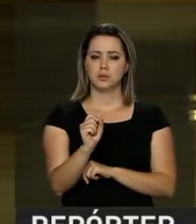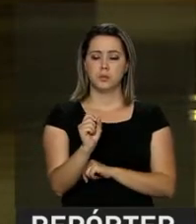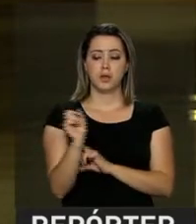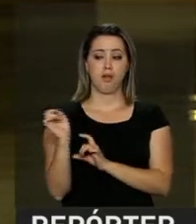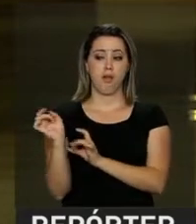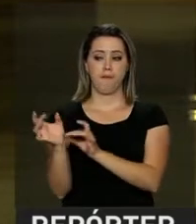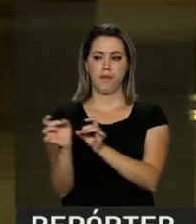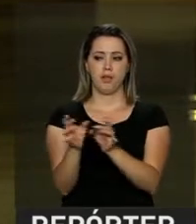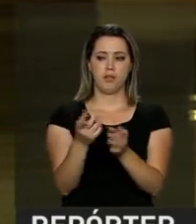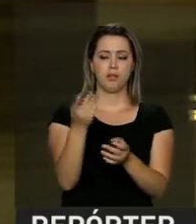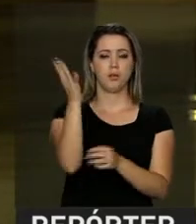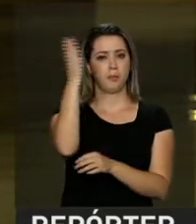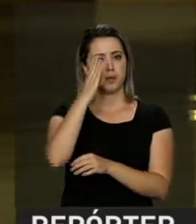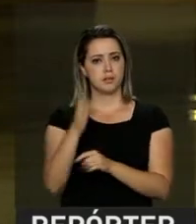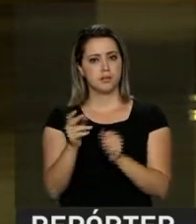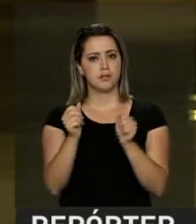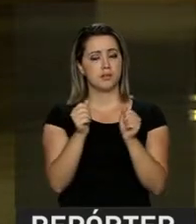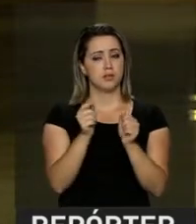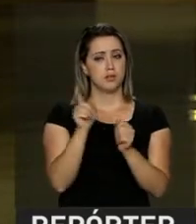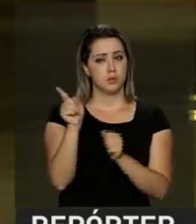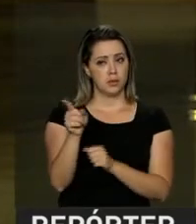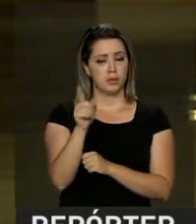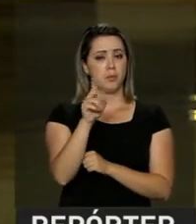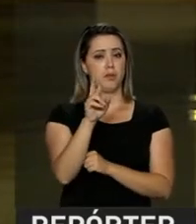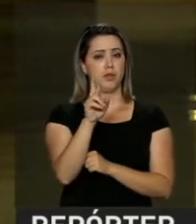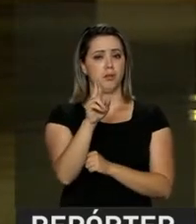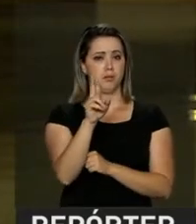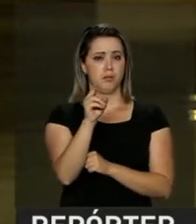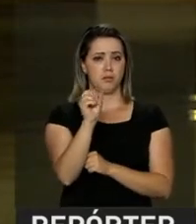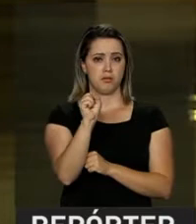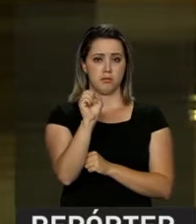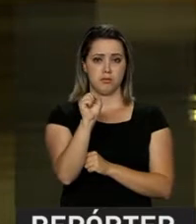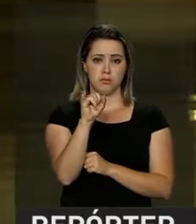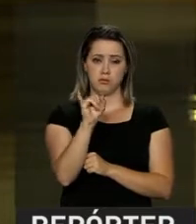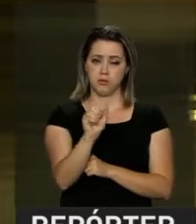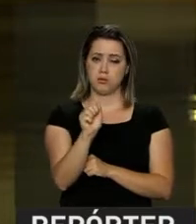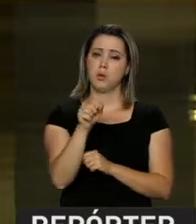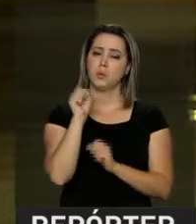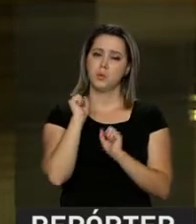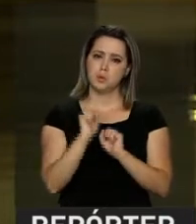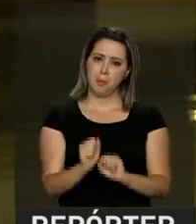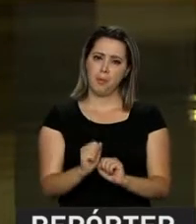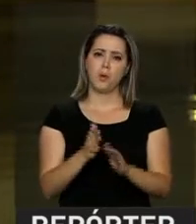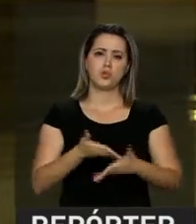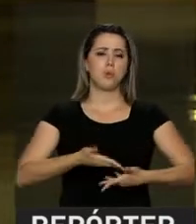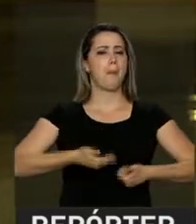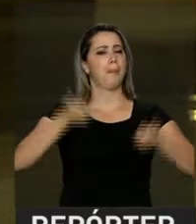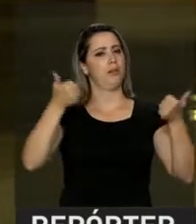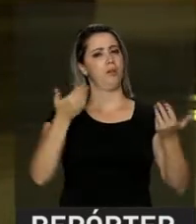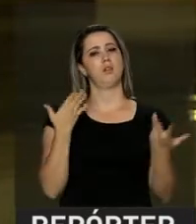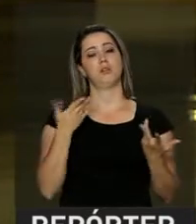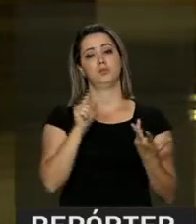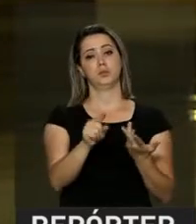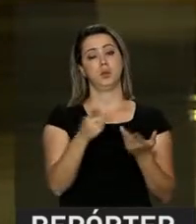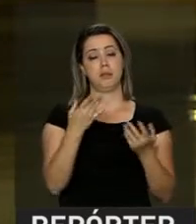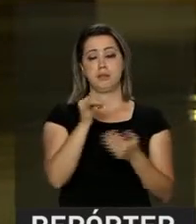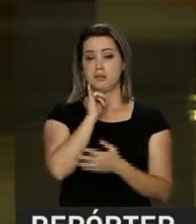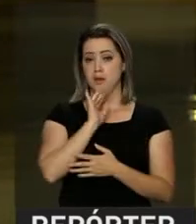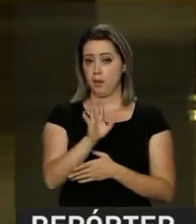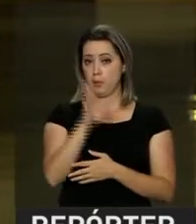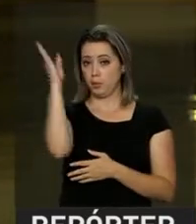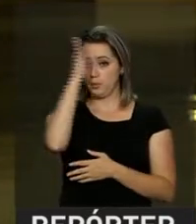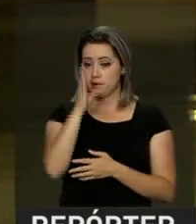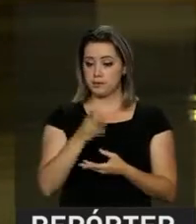entre o brasil eo ea rússia está abaixo do seu potencial ele disse que o brasil fornece por exemplo